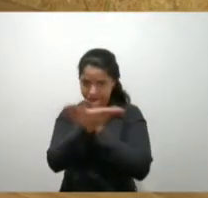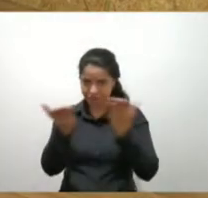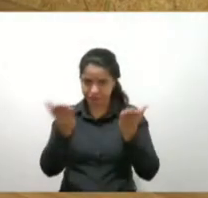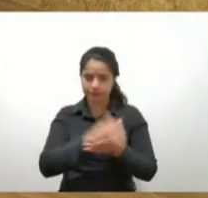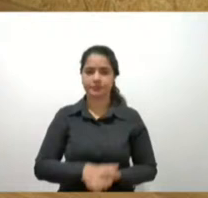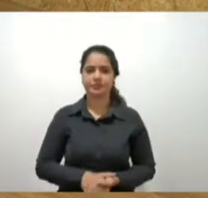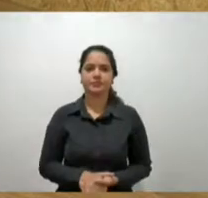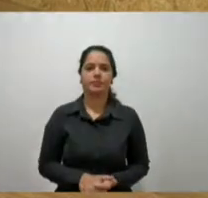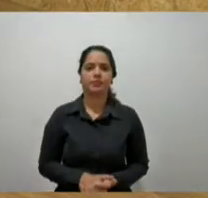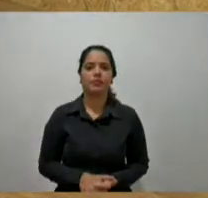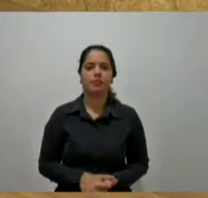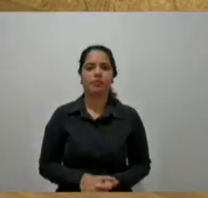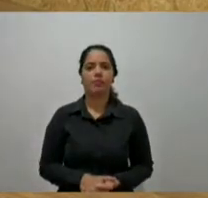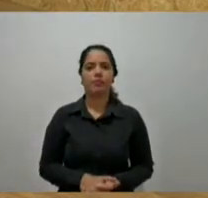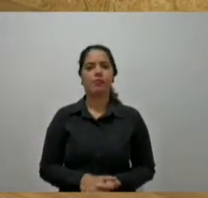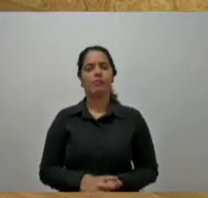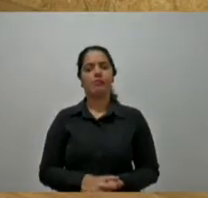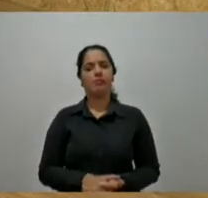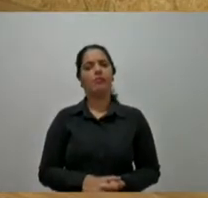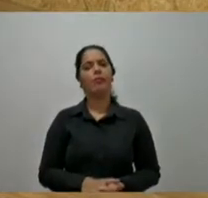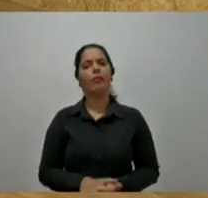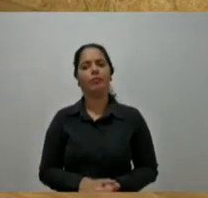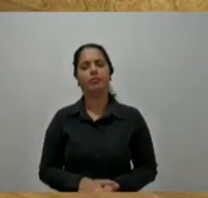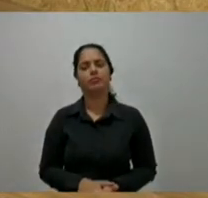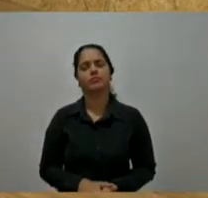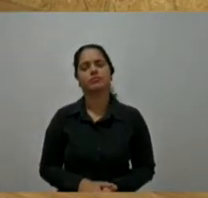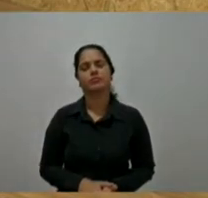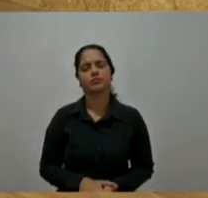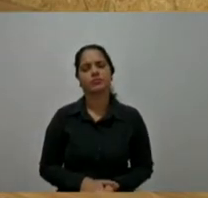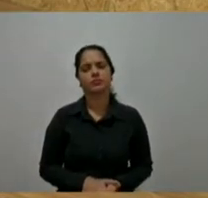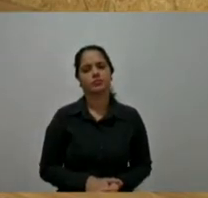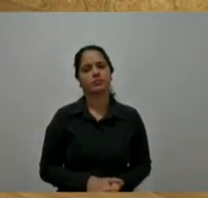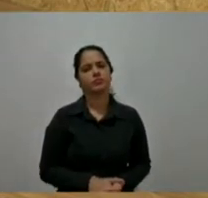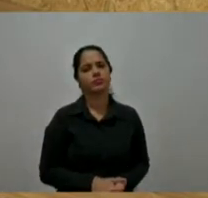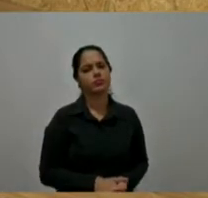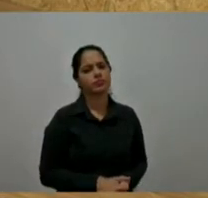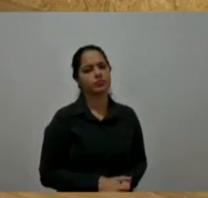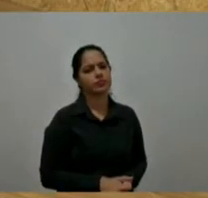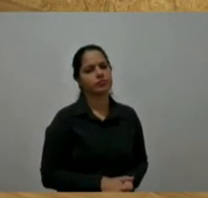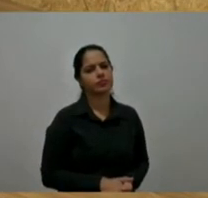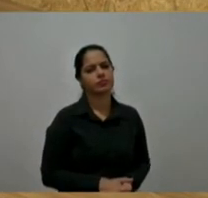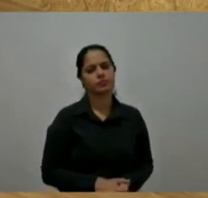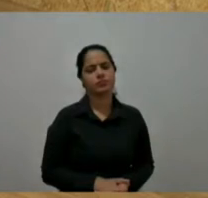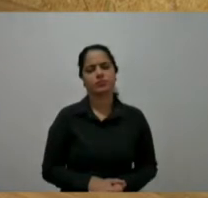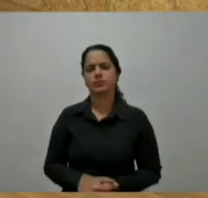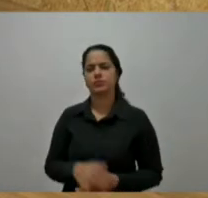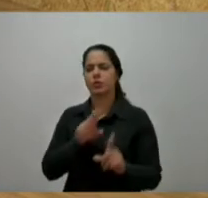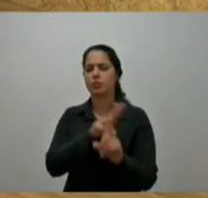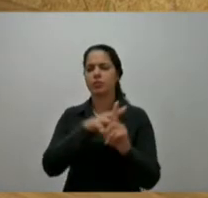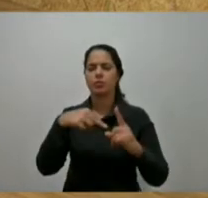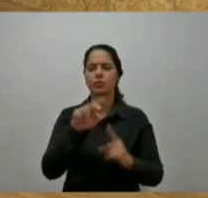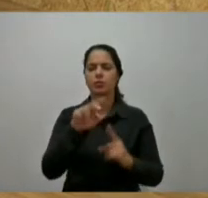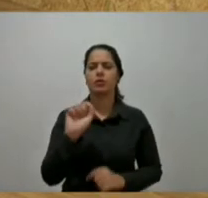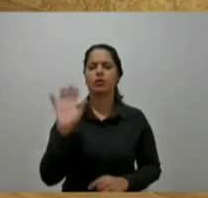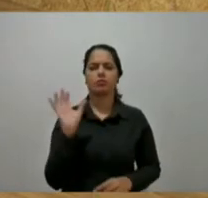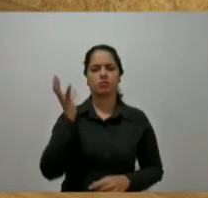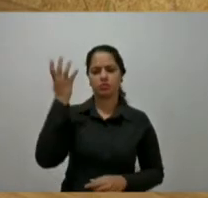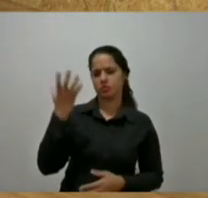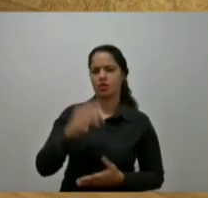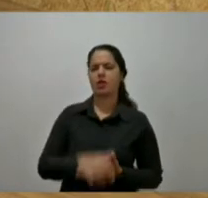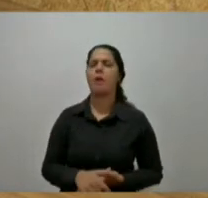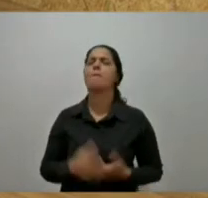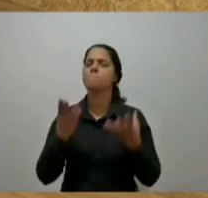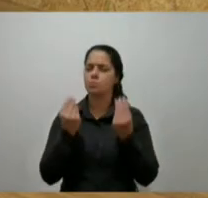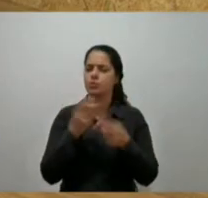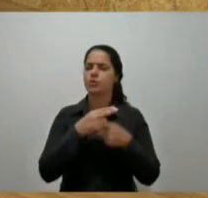Veja, eu vou tentar dar alguma perspectiva do que está acontecendo. Eu acho que tem muita coisa acontecendo, algumas